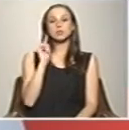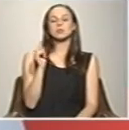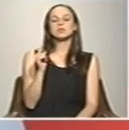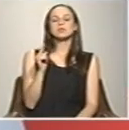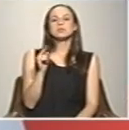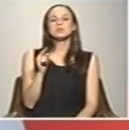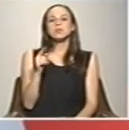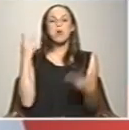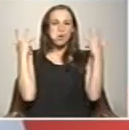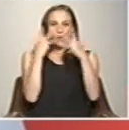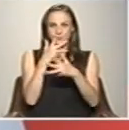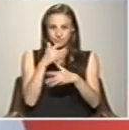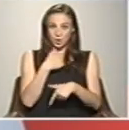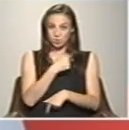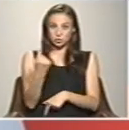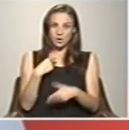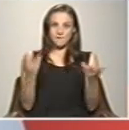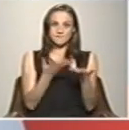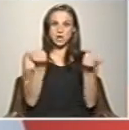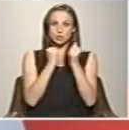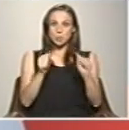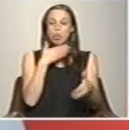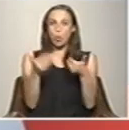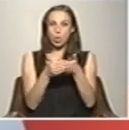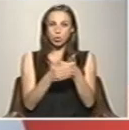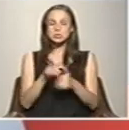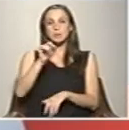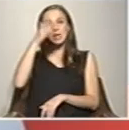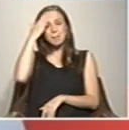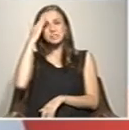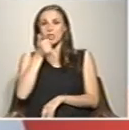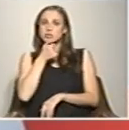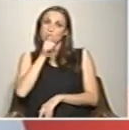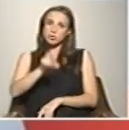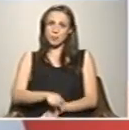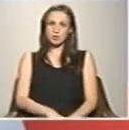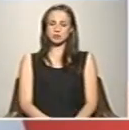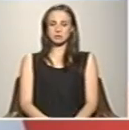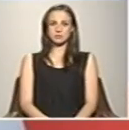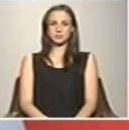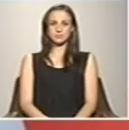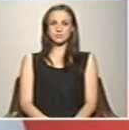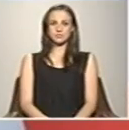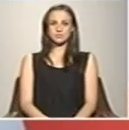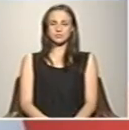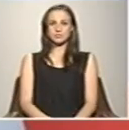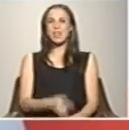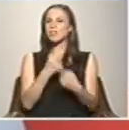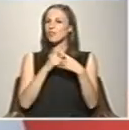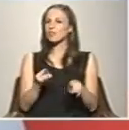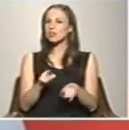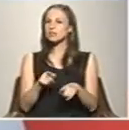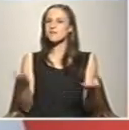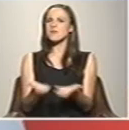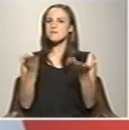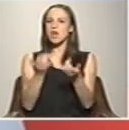confundir, quando nós promovemos a autonomia do idoso, promovemos a capacidade de decisão. Não, é completamente diferente do que promover a